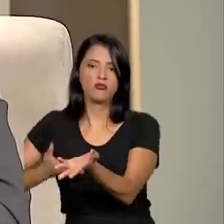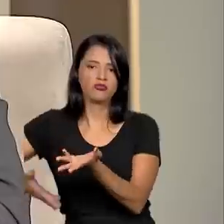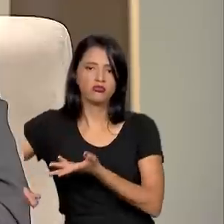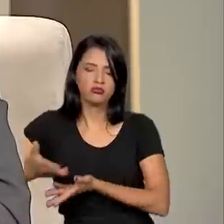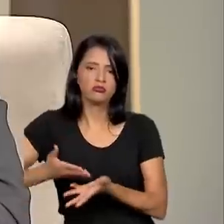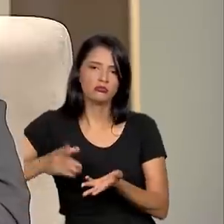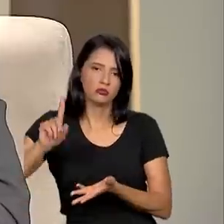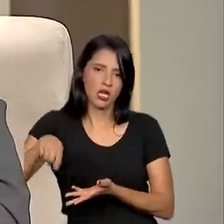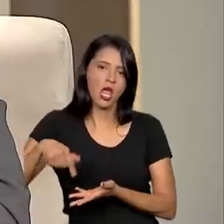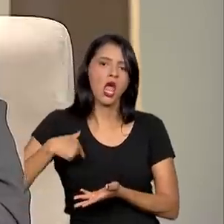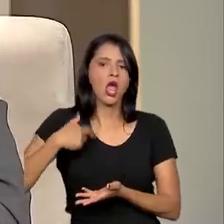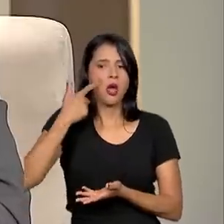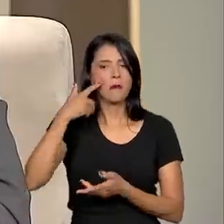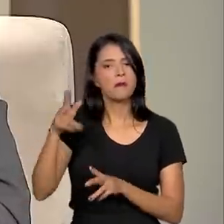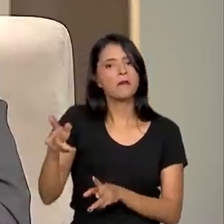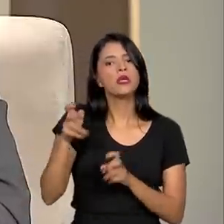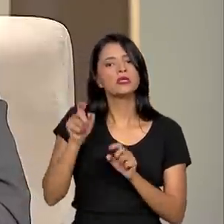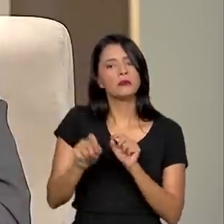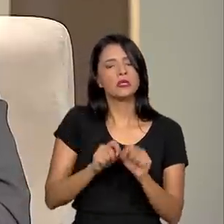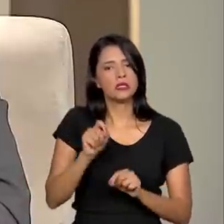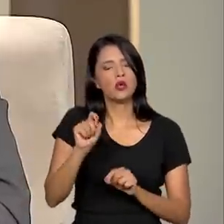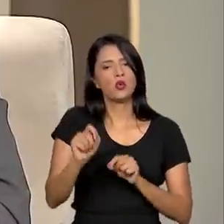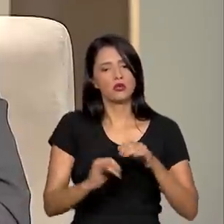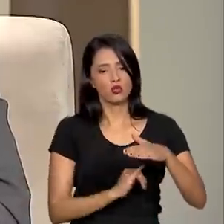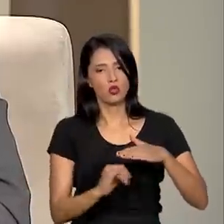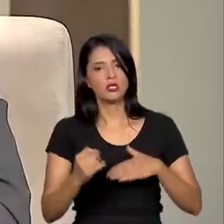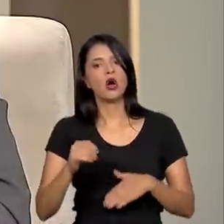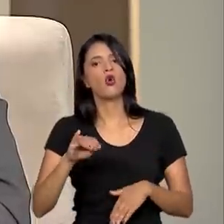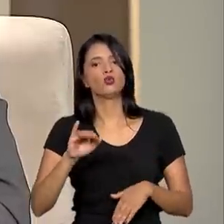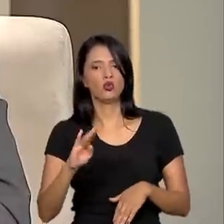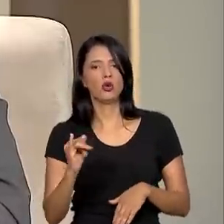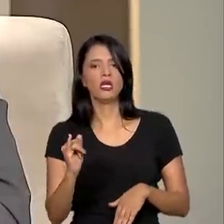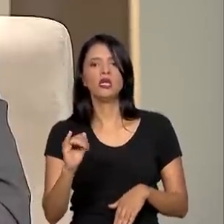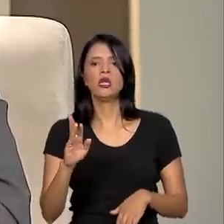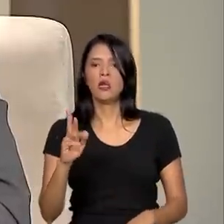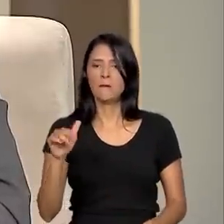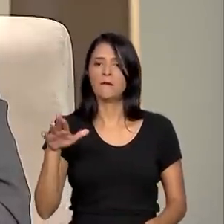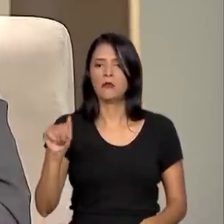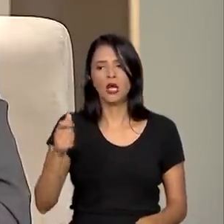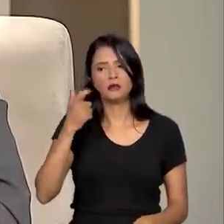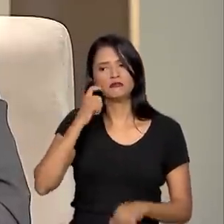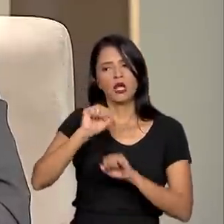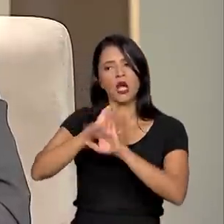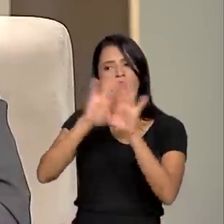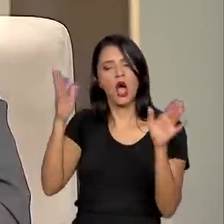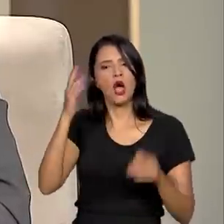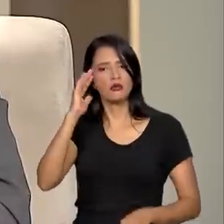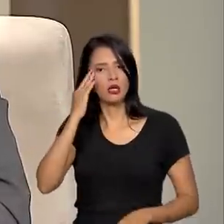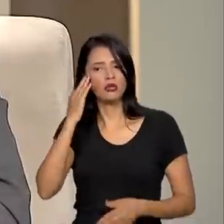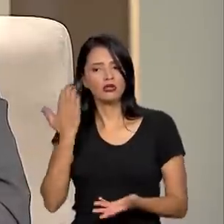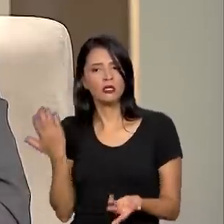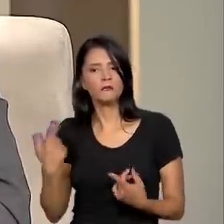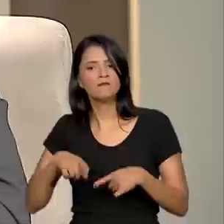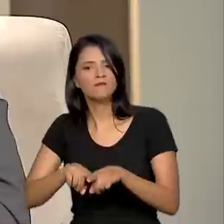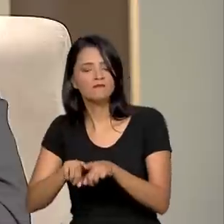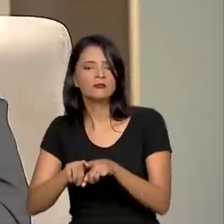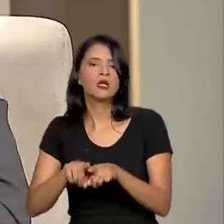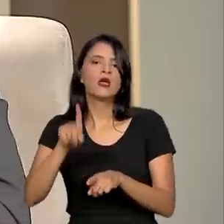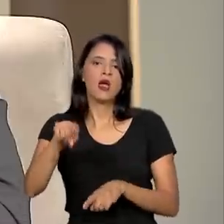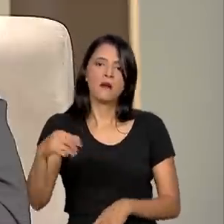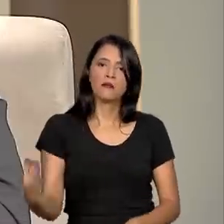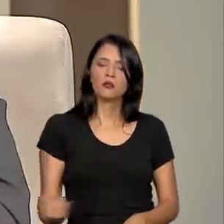E isso é uma percepção que essa instituição tem com muita clareza. É importante que se diga que